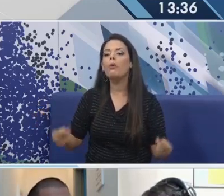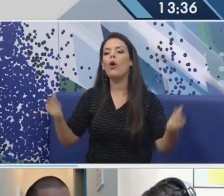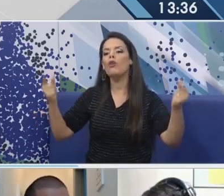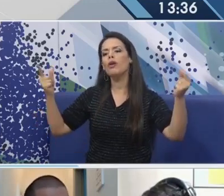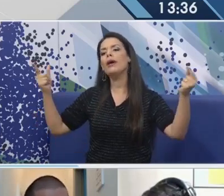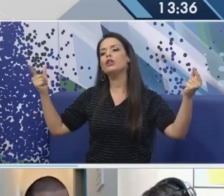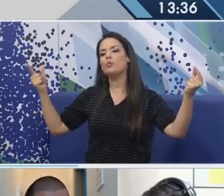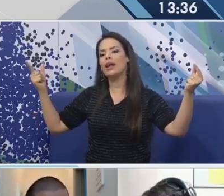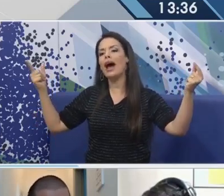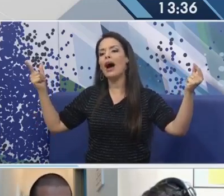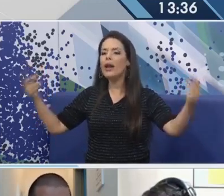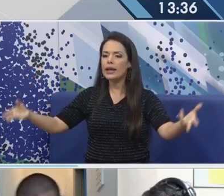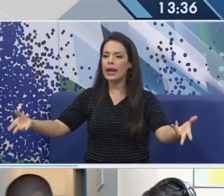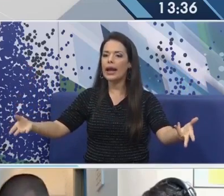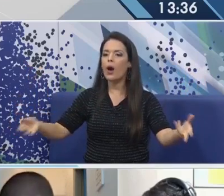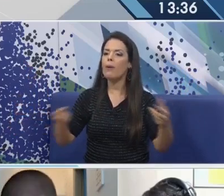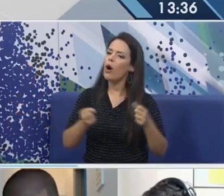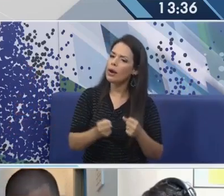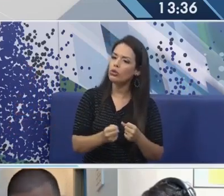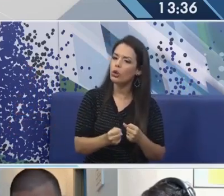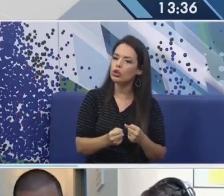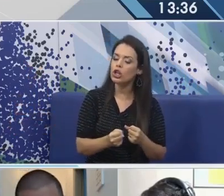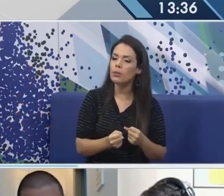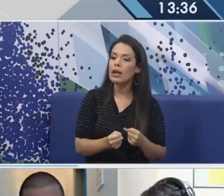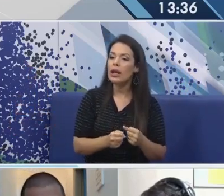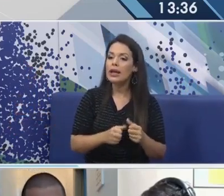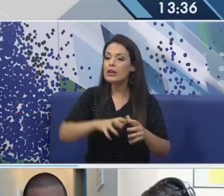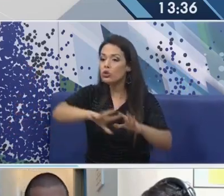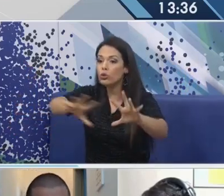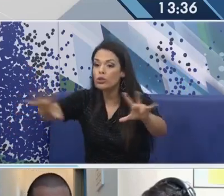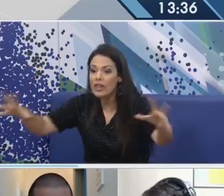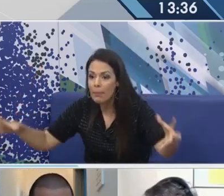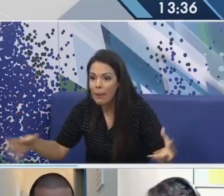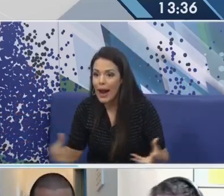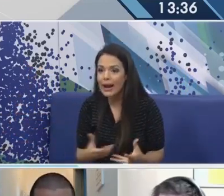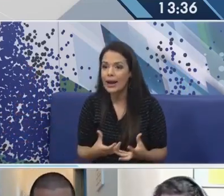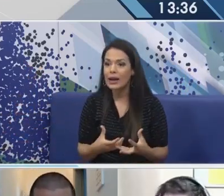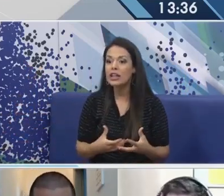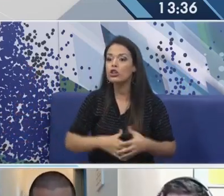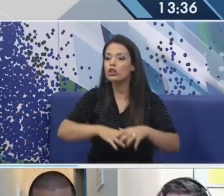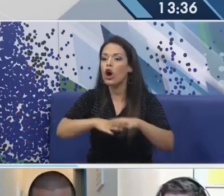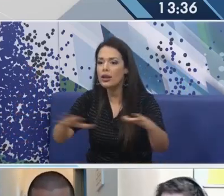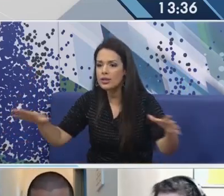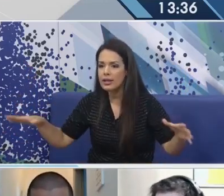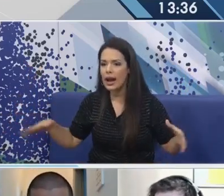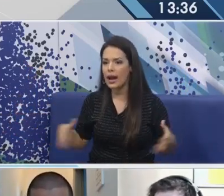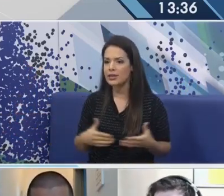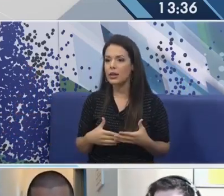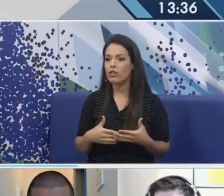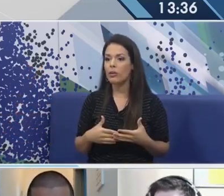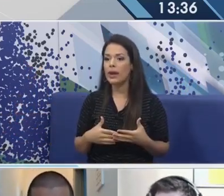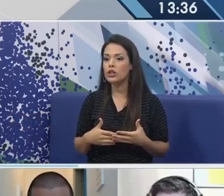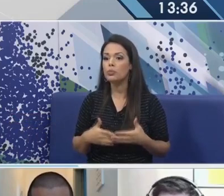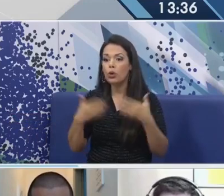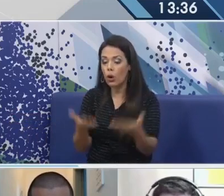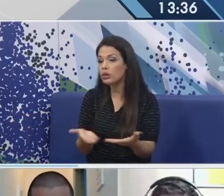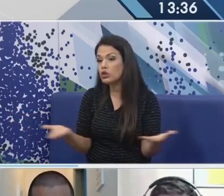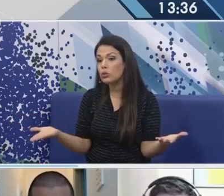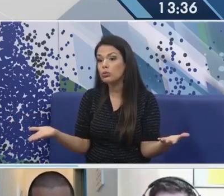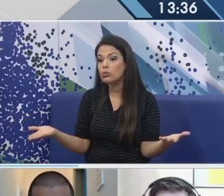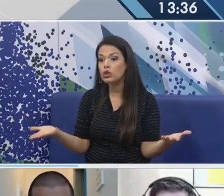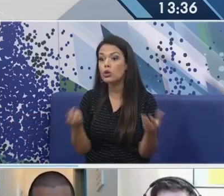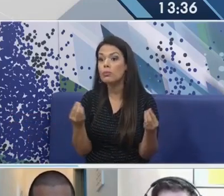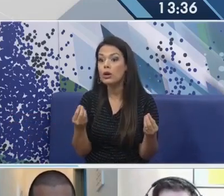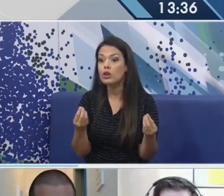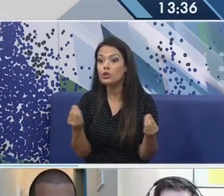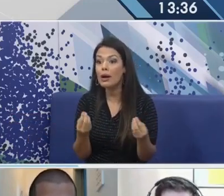de pô, vamos respirar, olha que legal, o Barroca mudou o time. Isso tudo se apaga e torna-se terra arrasada novamente por conta de um... E o